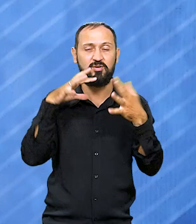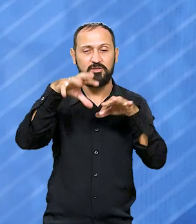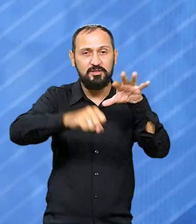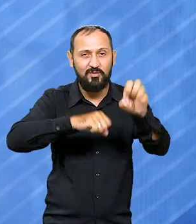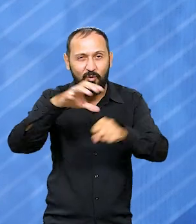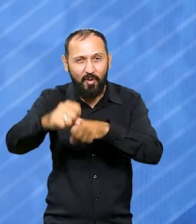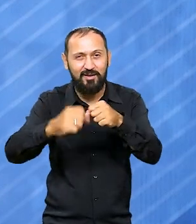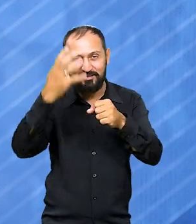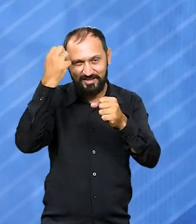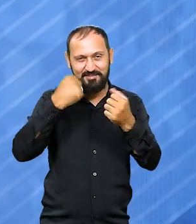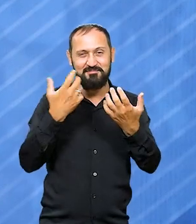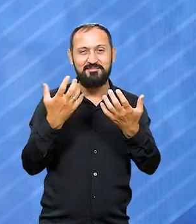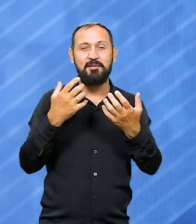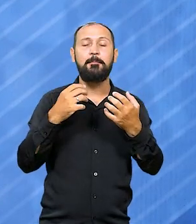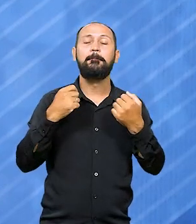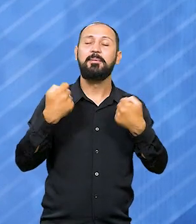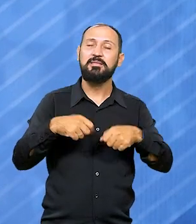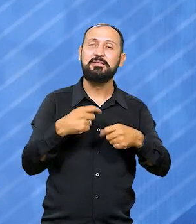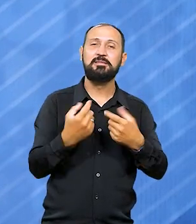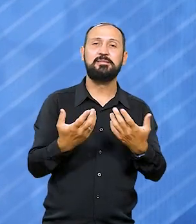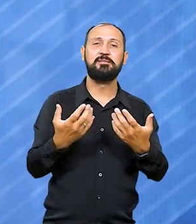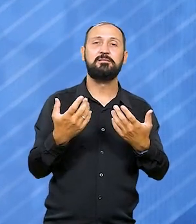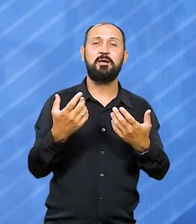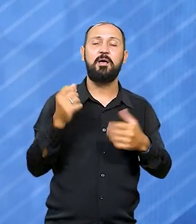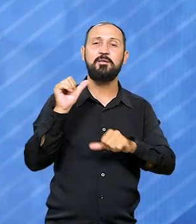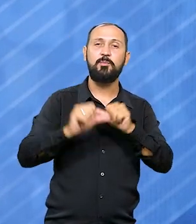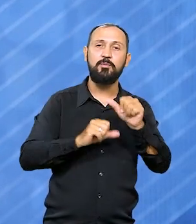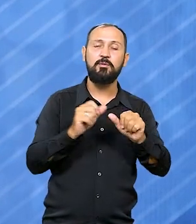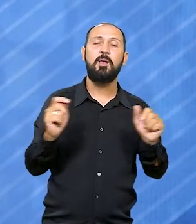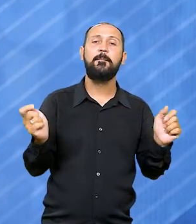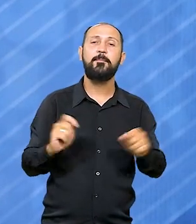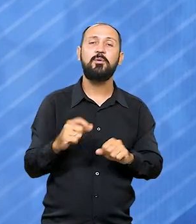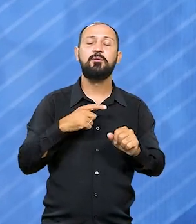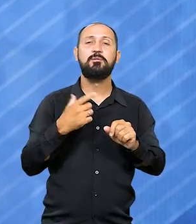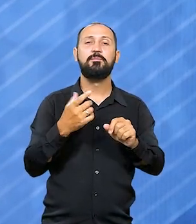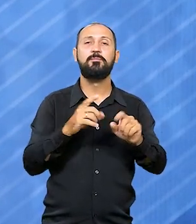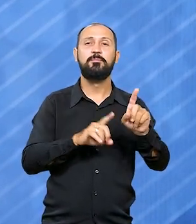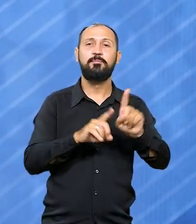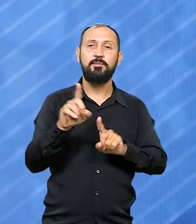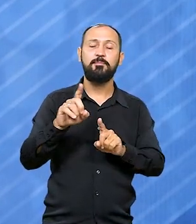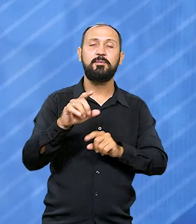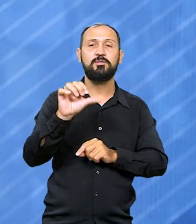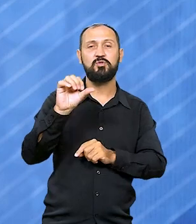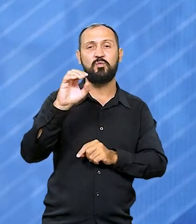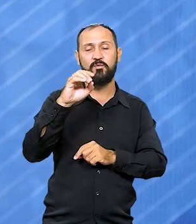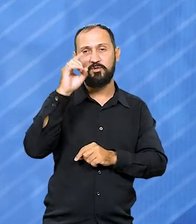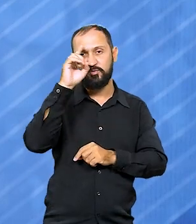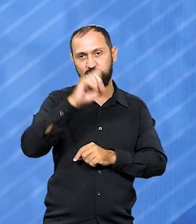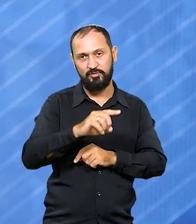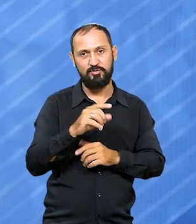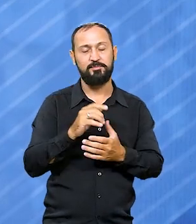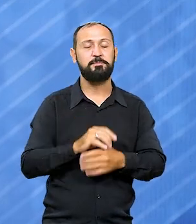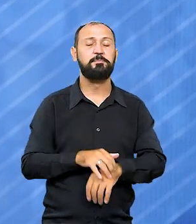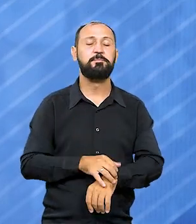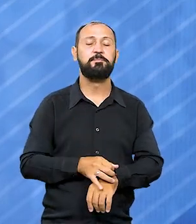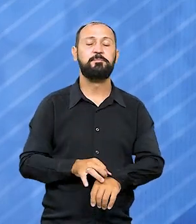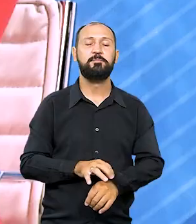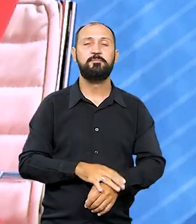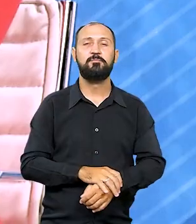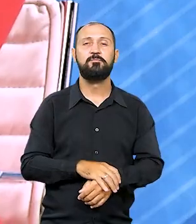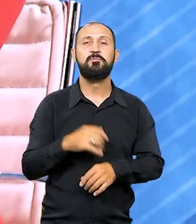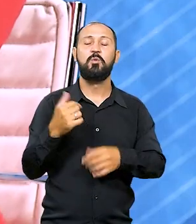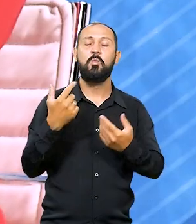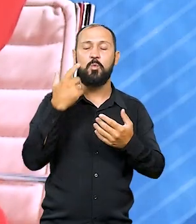também, né? Então, por isso que ele pode ter uma duração maior. E aí, com a reforma, veio a possibilidade de prorrogar ele por mais 90